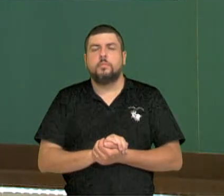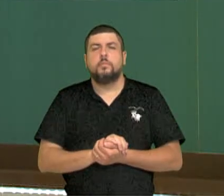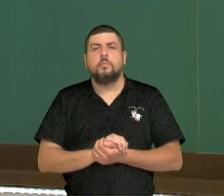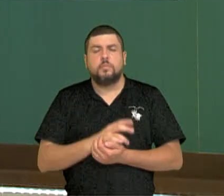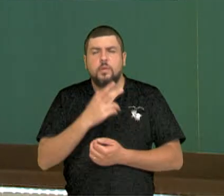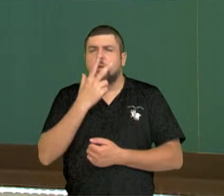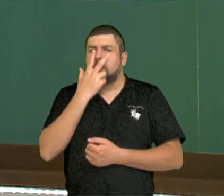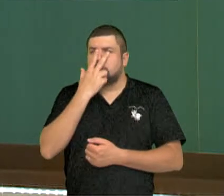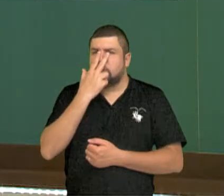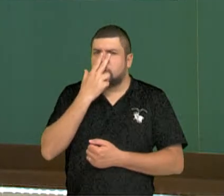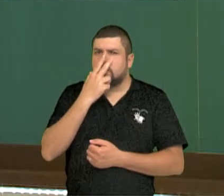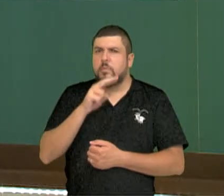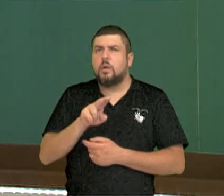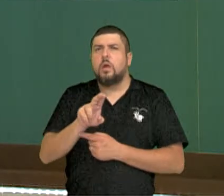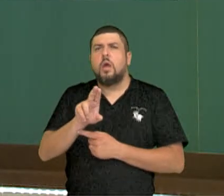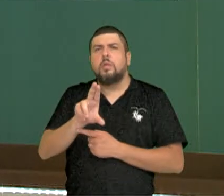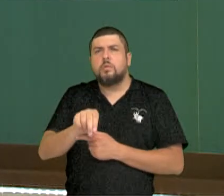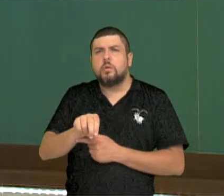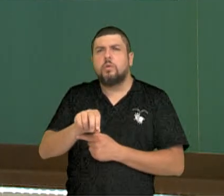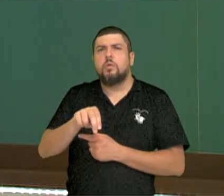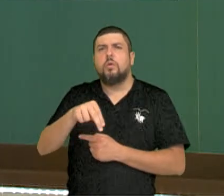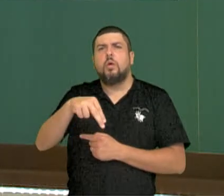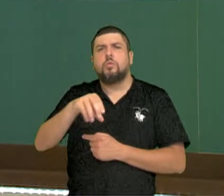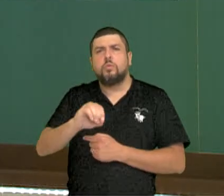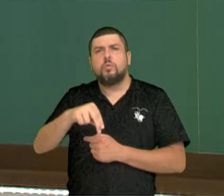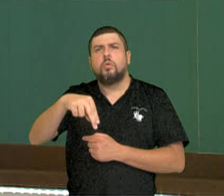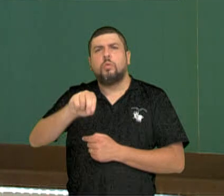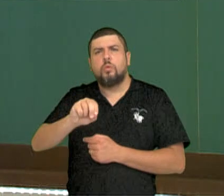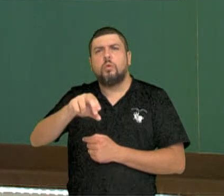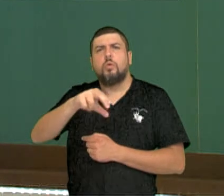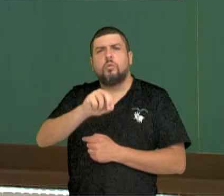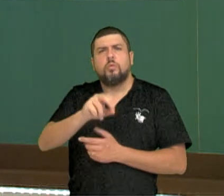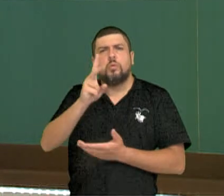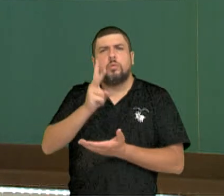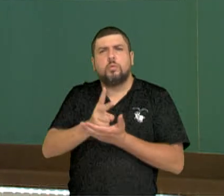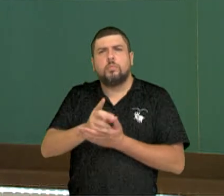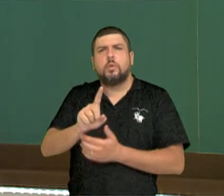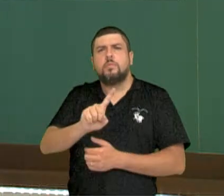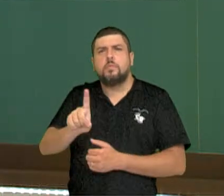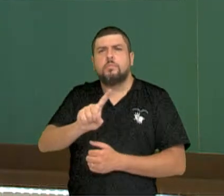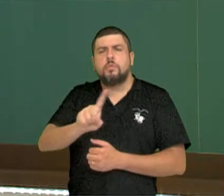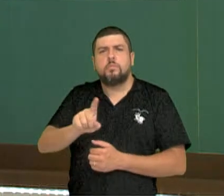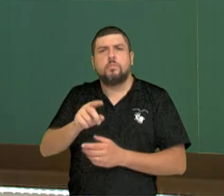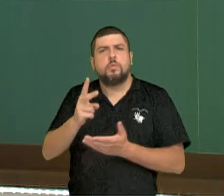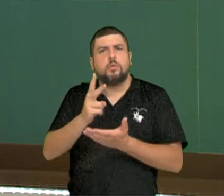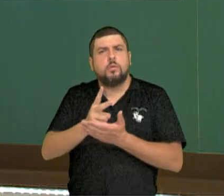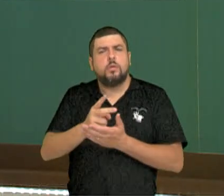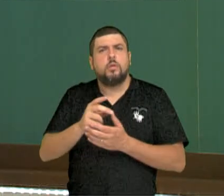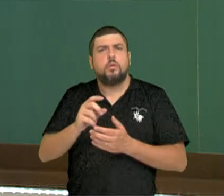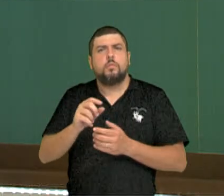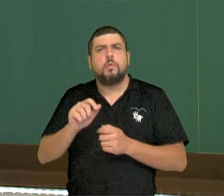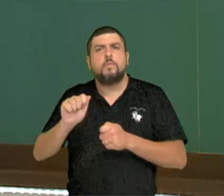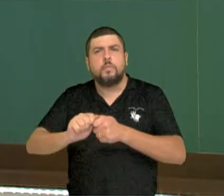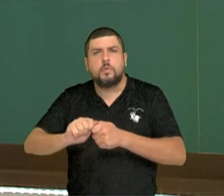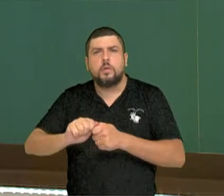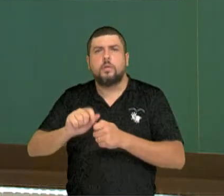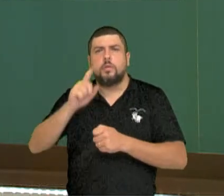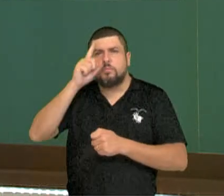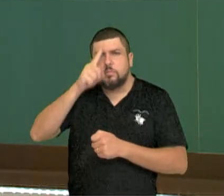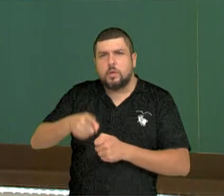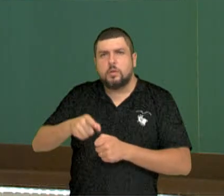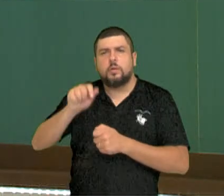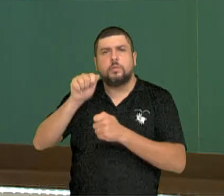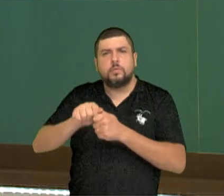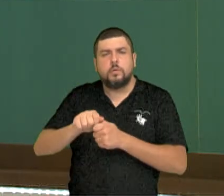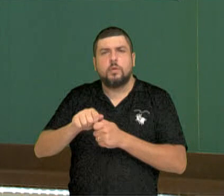se sente? Né? Ouvindo todas essas regras, todas essas instruções, sempre, sempre. Né? Eu acho que se sente